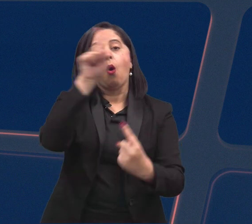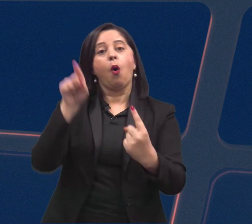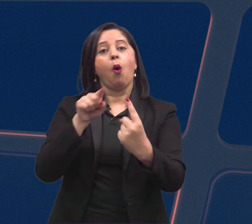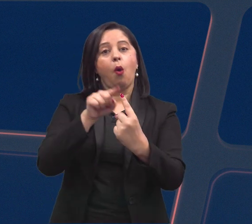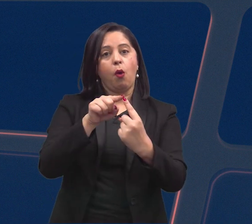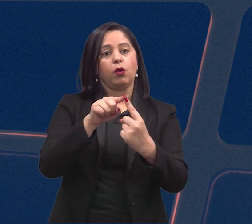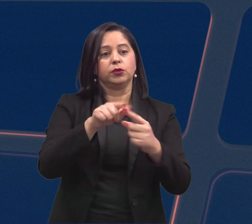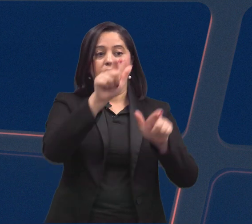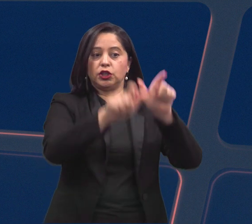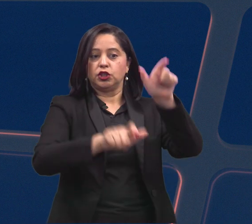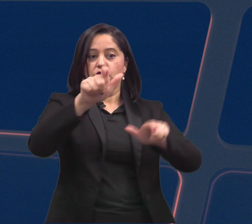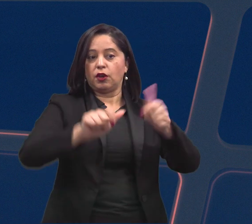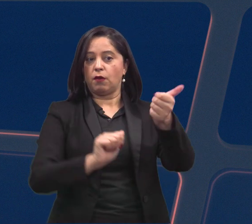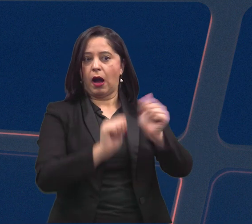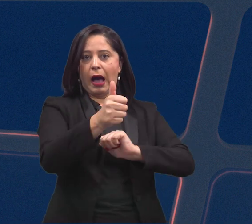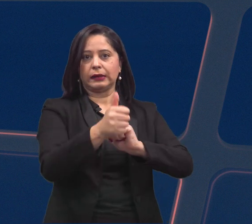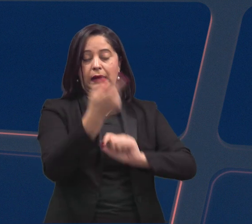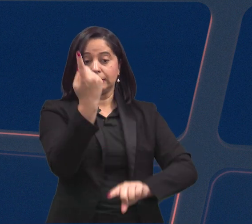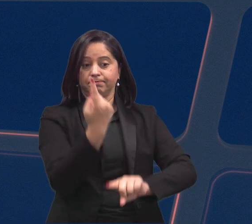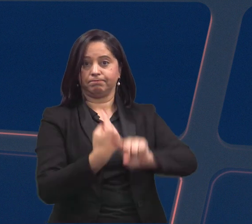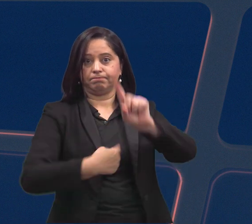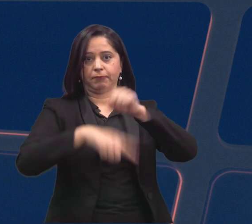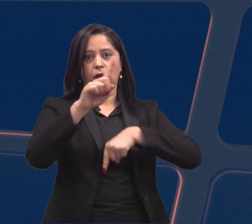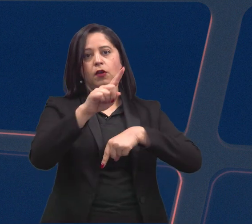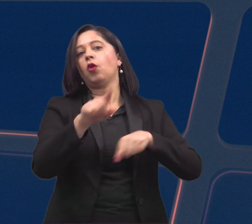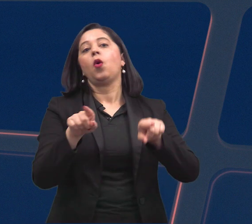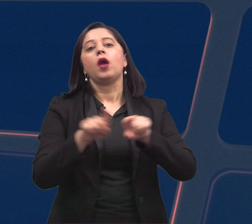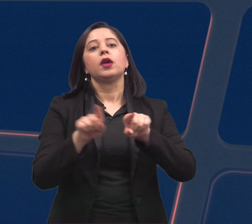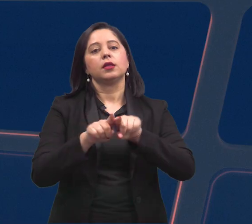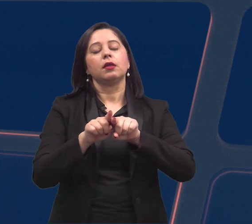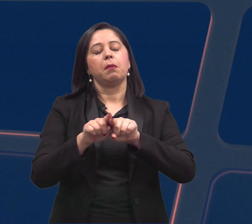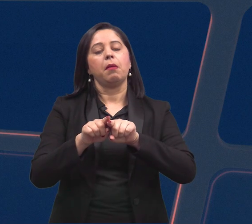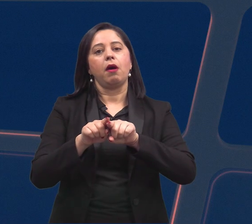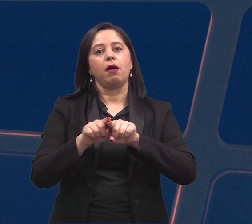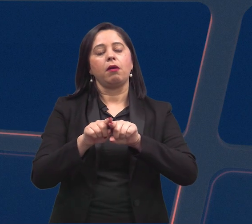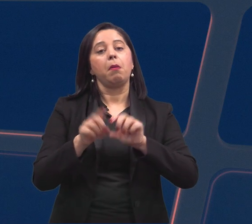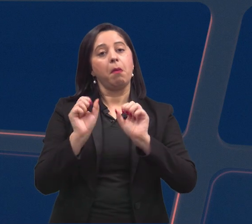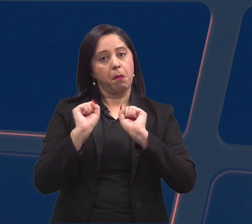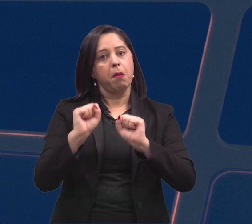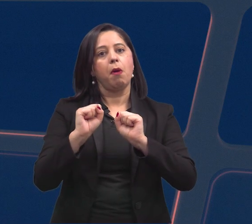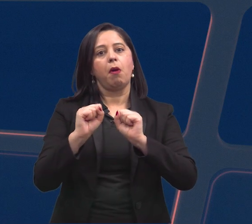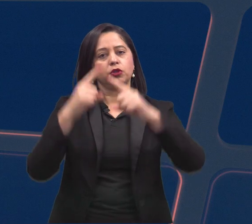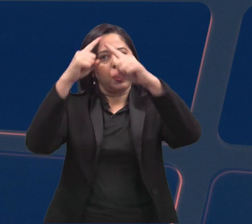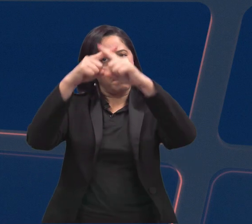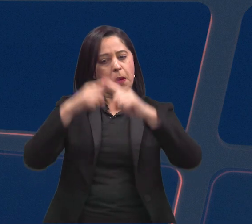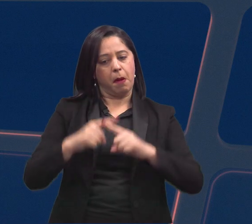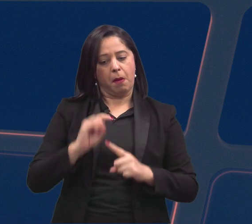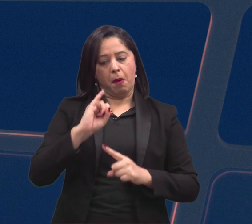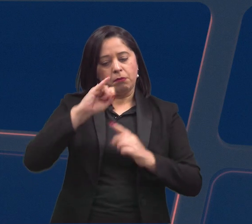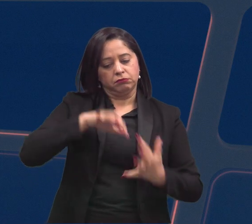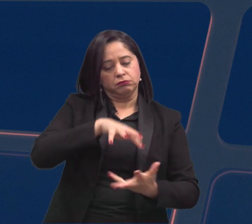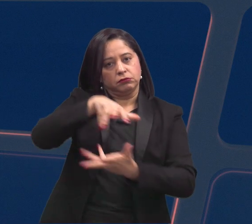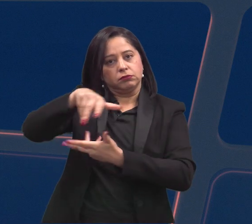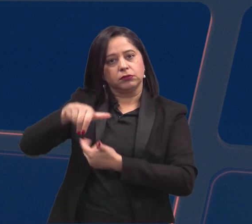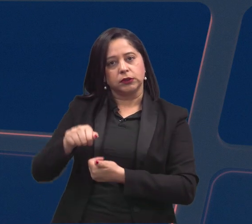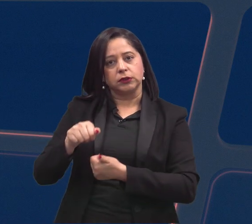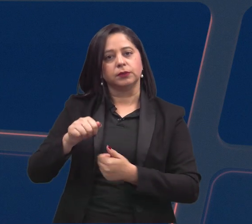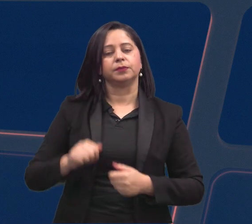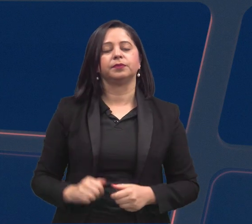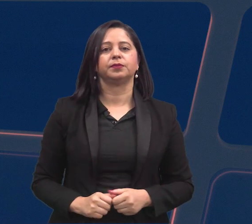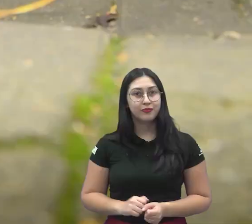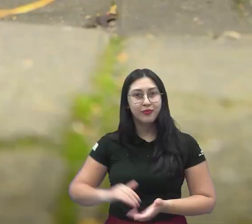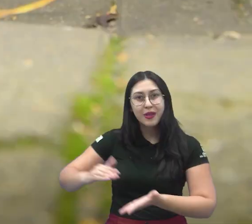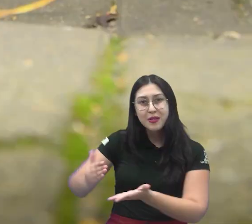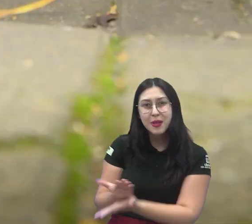ideia é melhorar o desempenho esportivo dos atletas, além de dar condições ao município de sediar eventos de nível